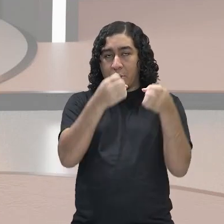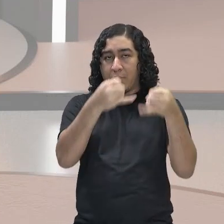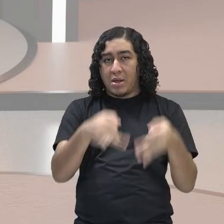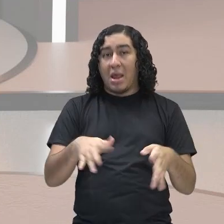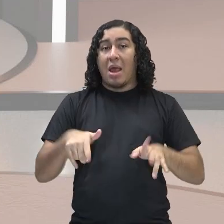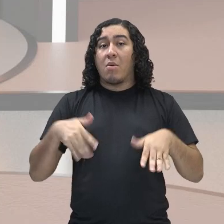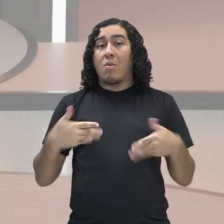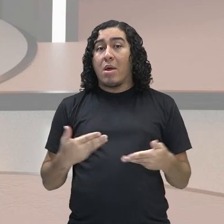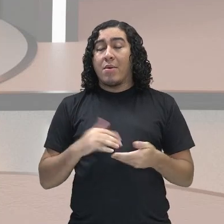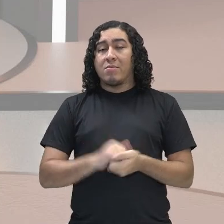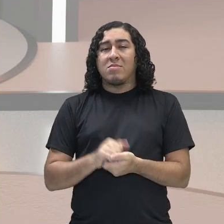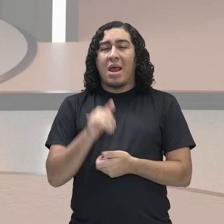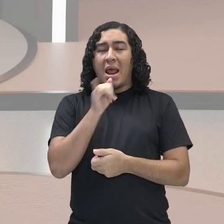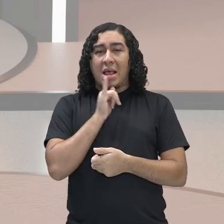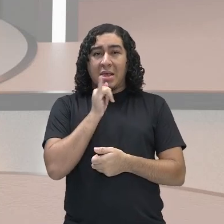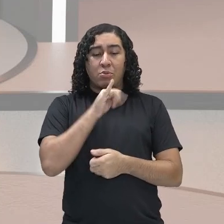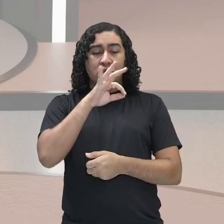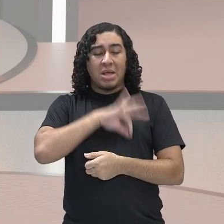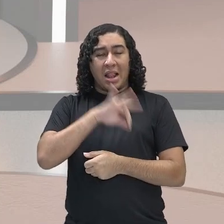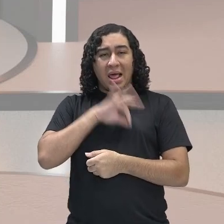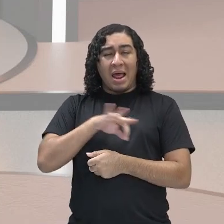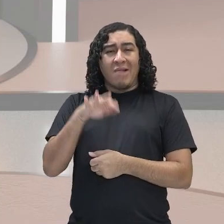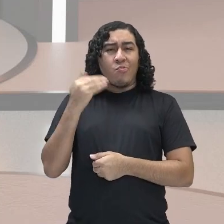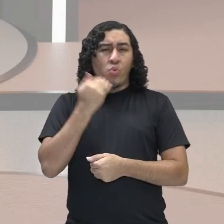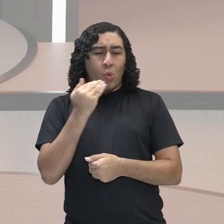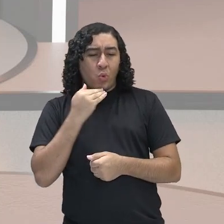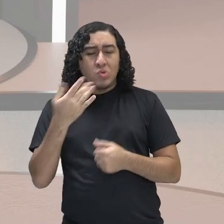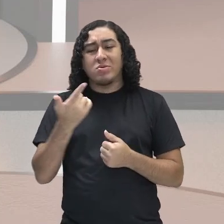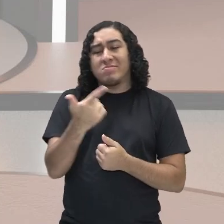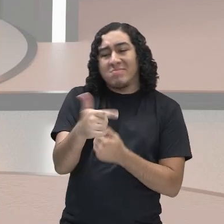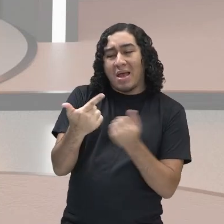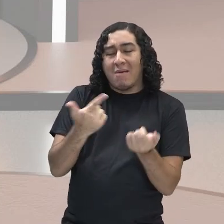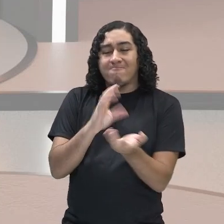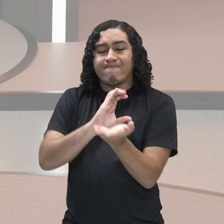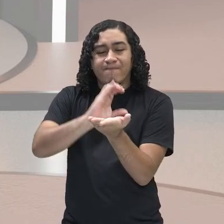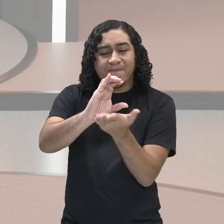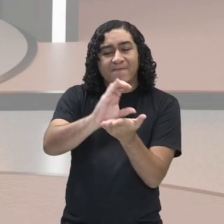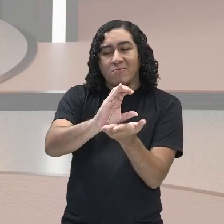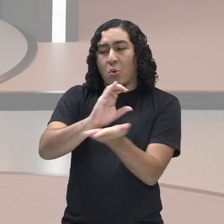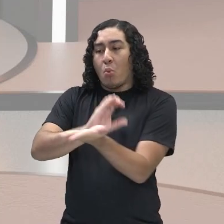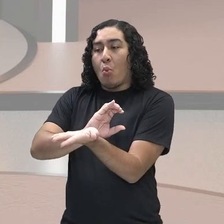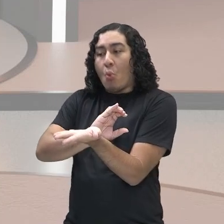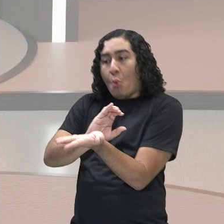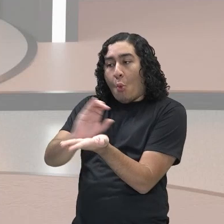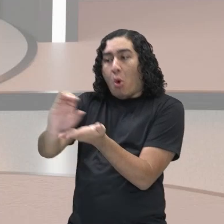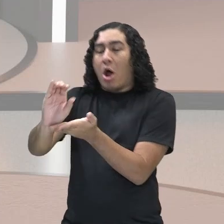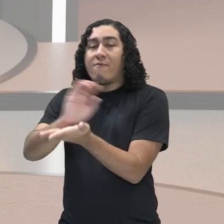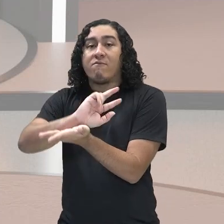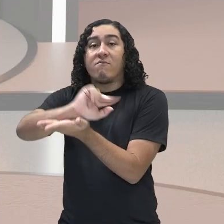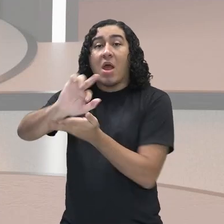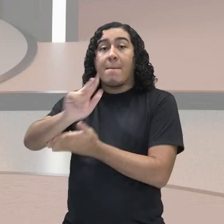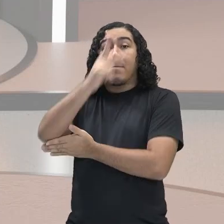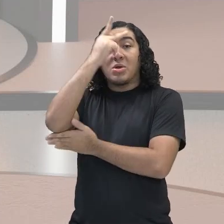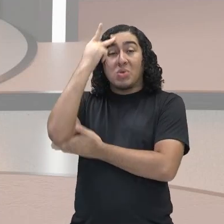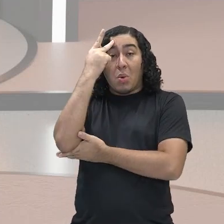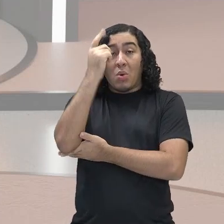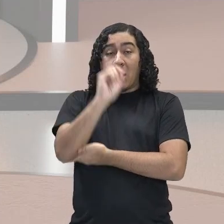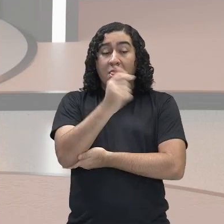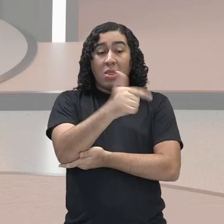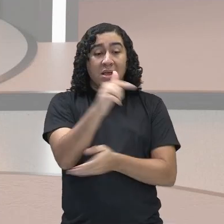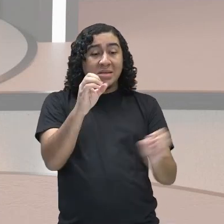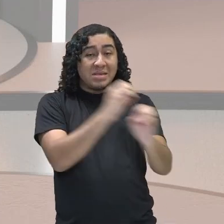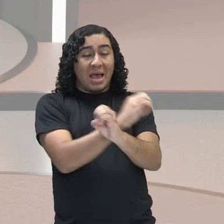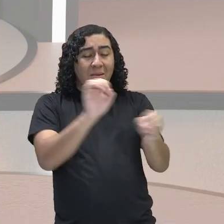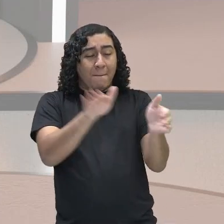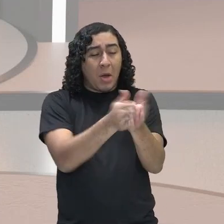da má distribuição de renda, onde muitos não têm nada ou